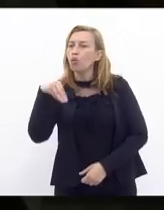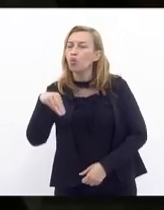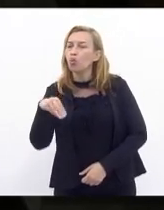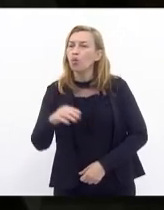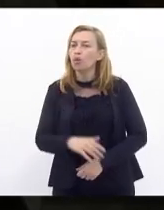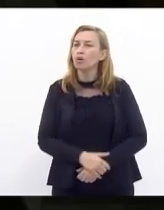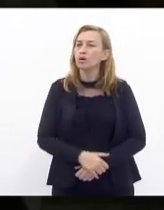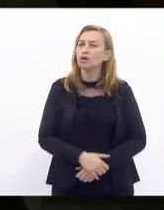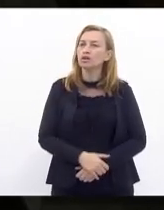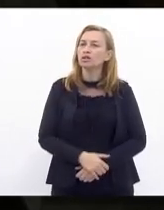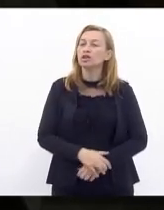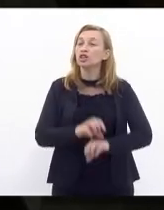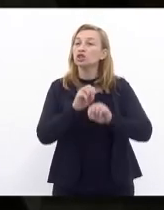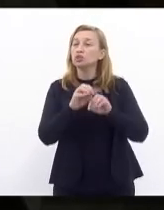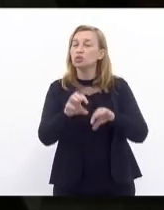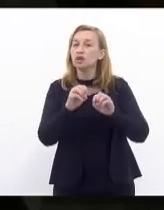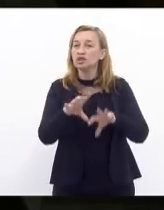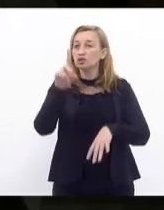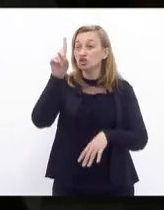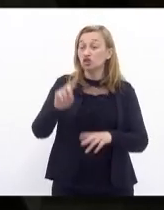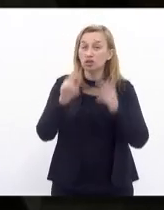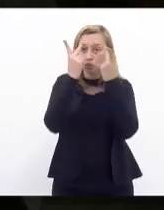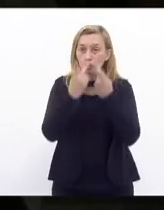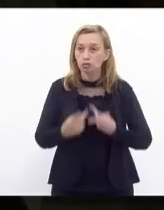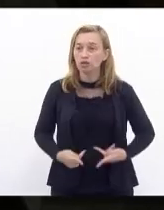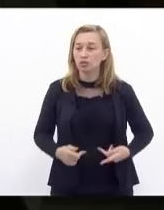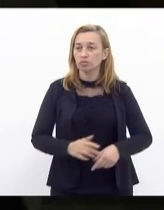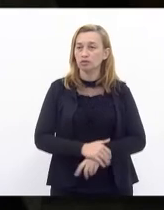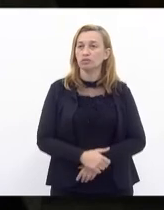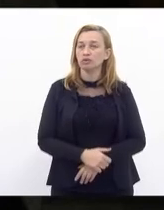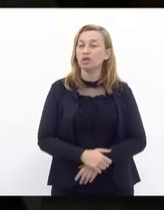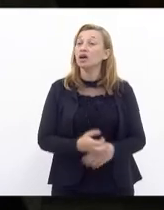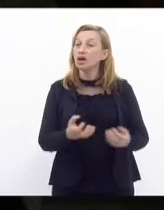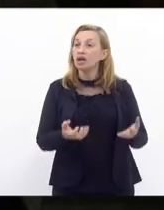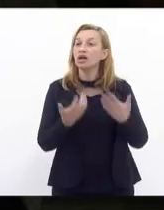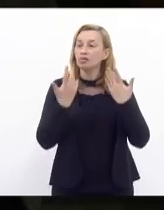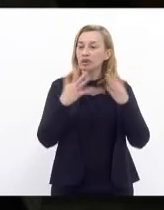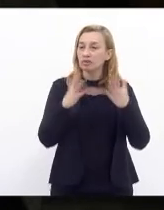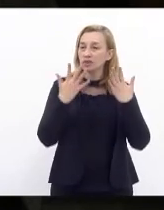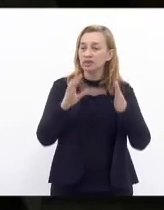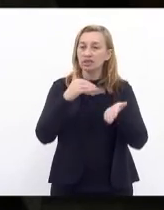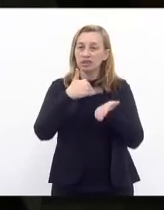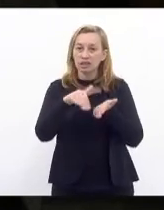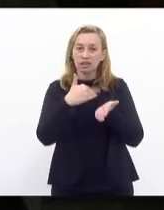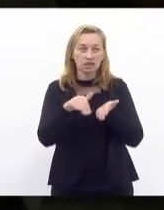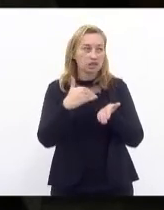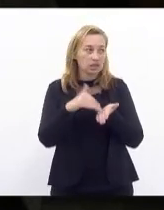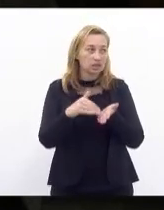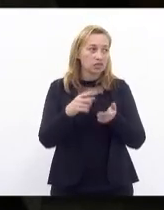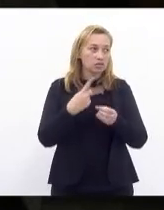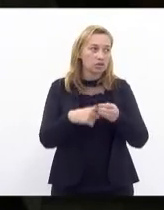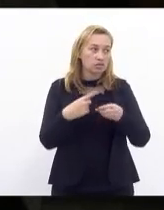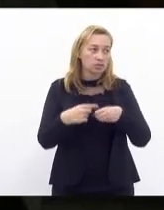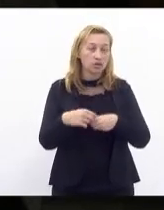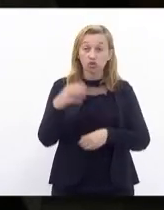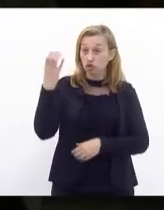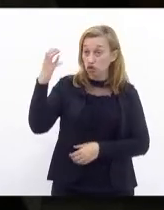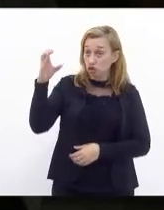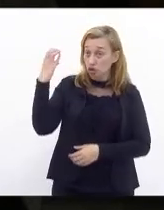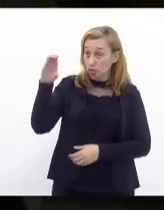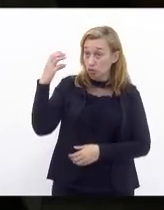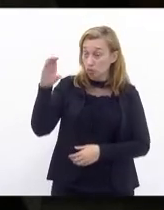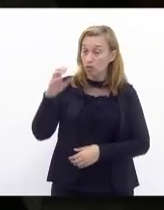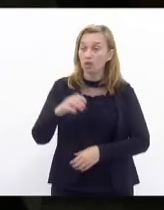do Fórum de Educação em Direitos Humanos. Né? Quero cumprimentar a Secretaria Municipal de Direitos Humanos de Niterói, na figura